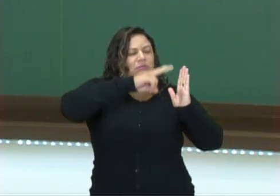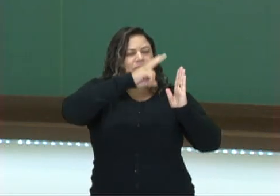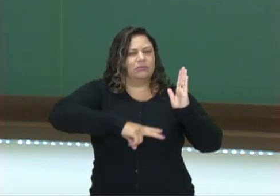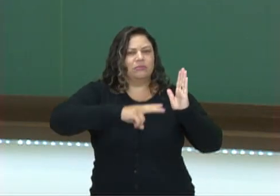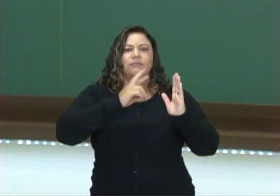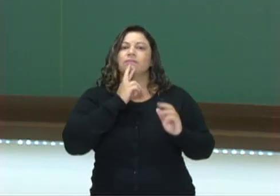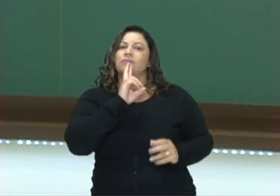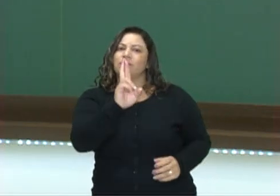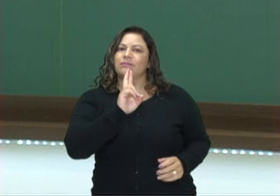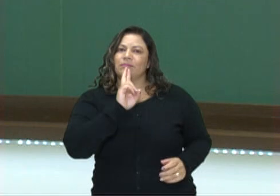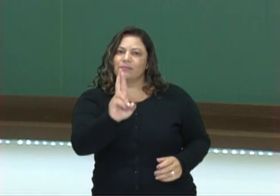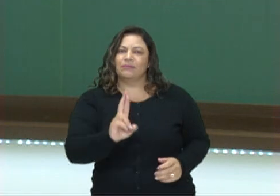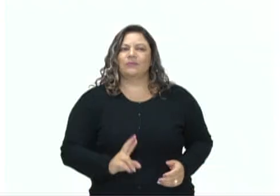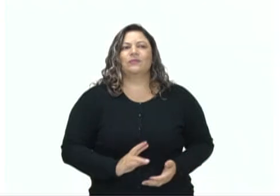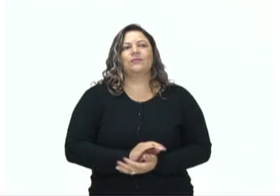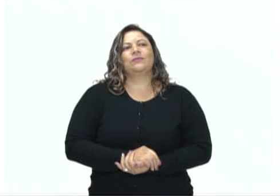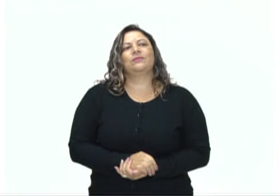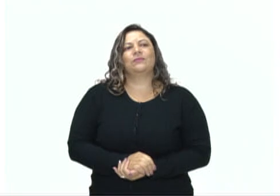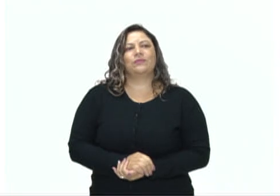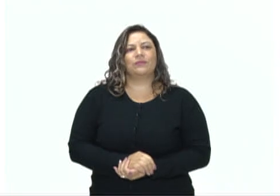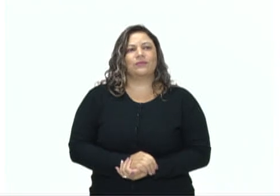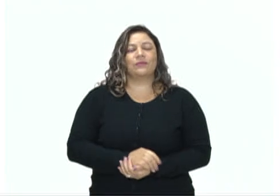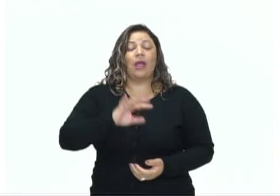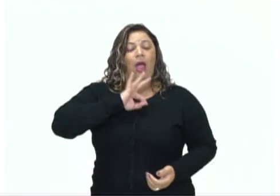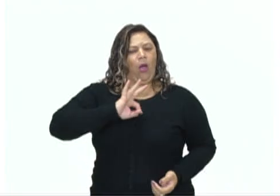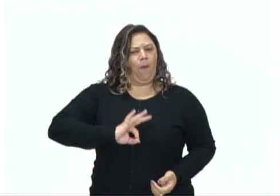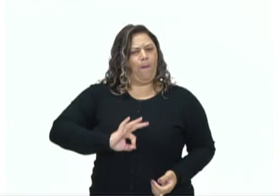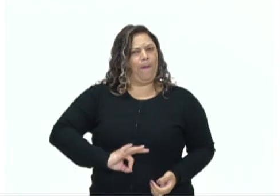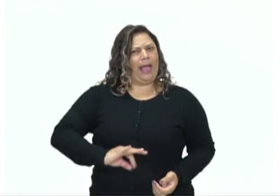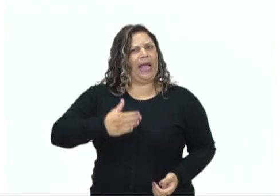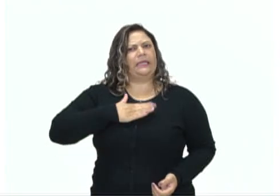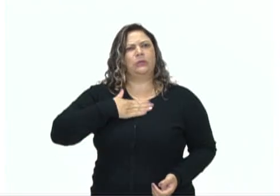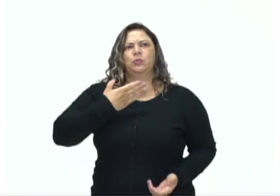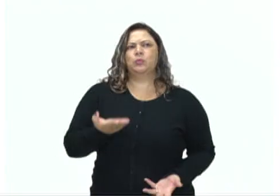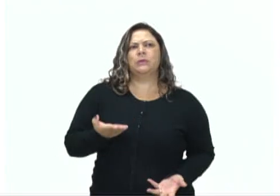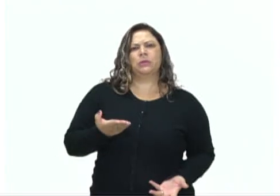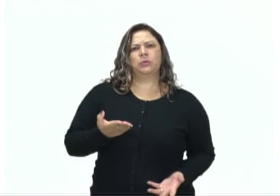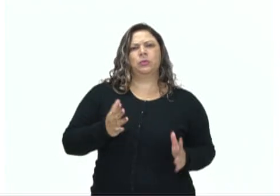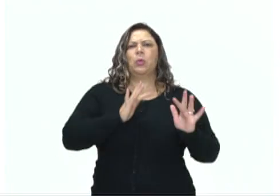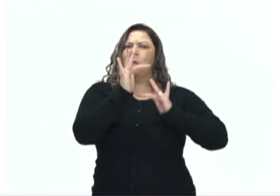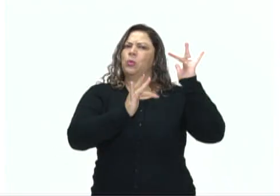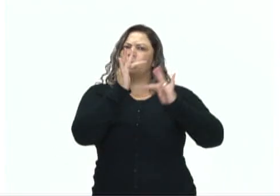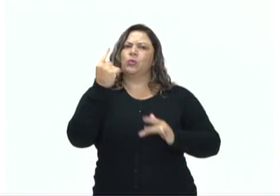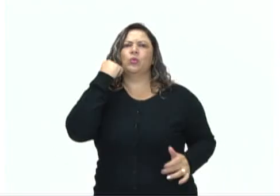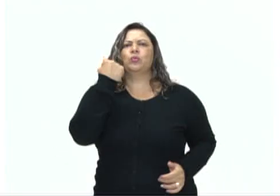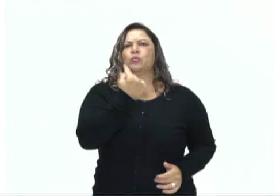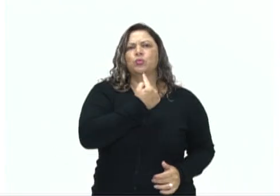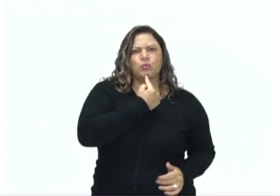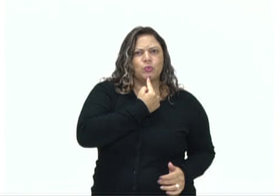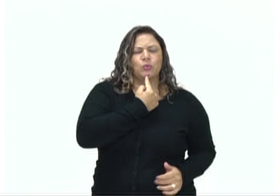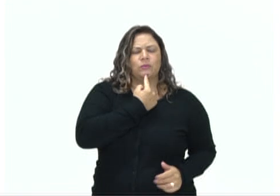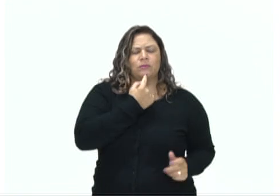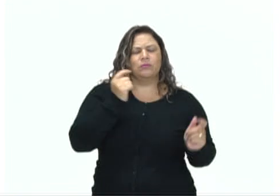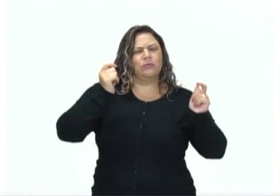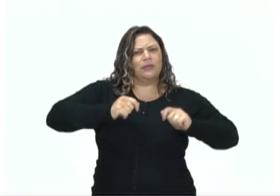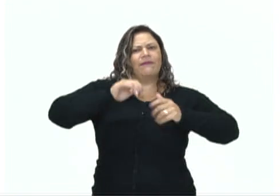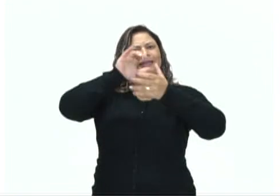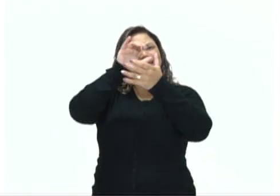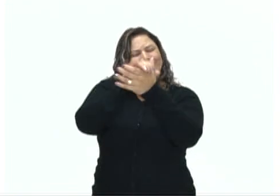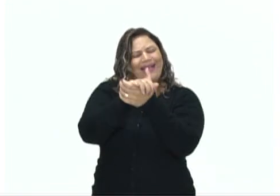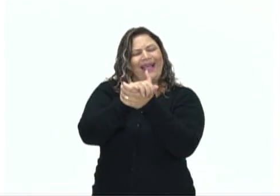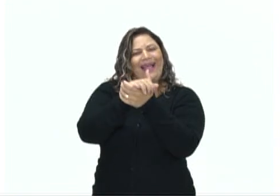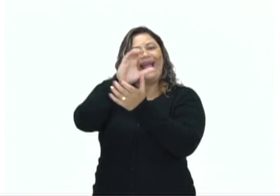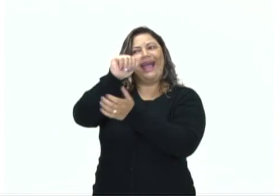sua resposta. Para o seguinte: padre surpreende noivos surdos e celebra casamento em Libras. Temos aqui a